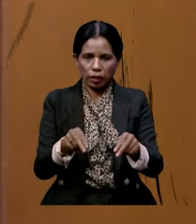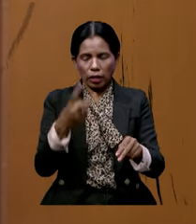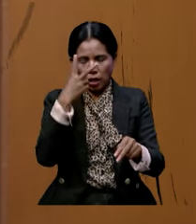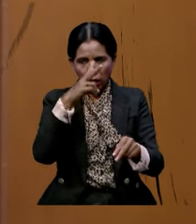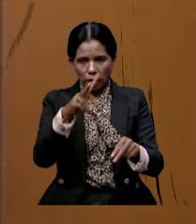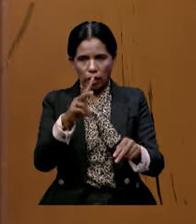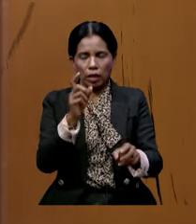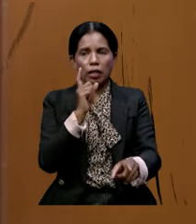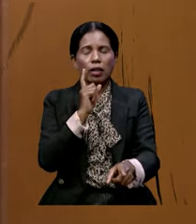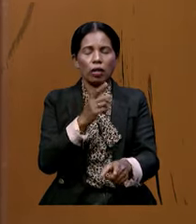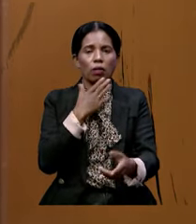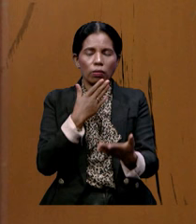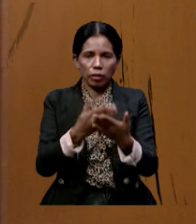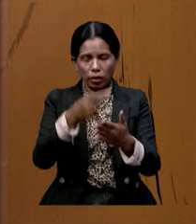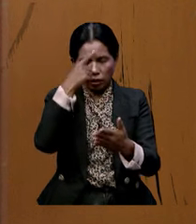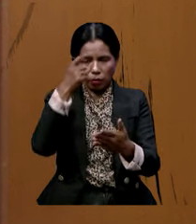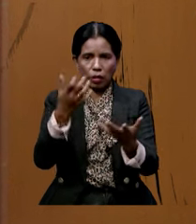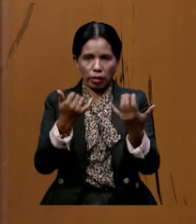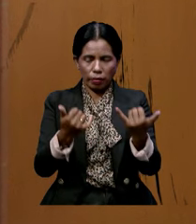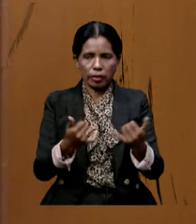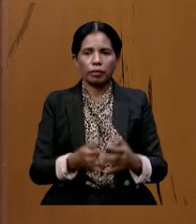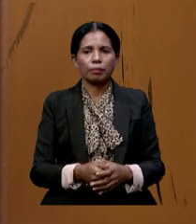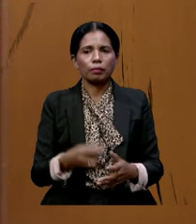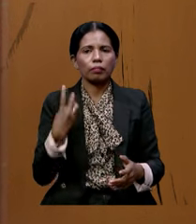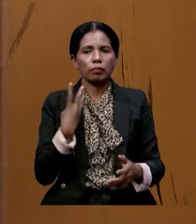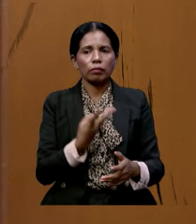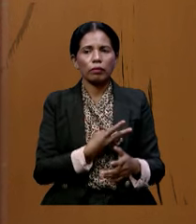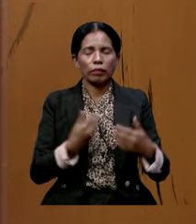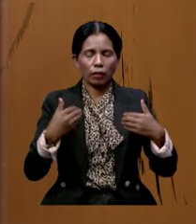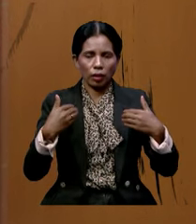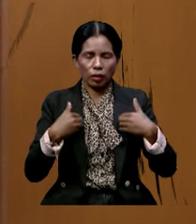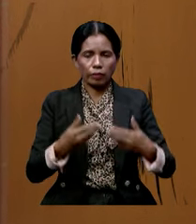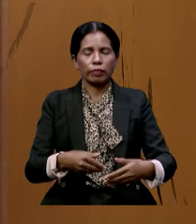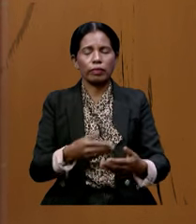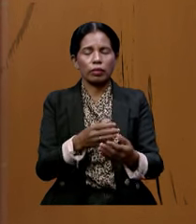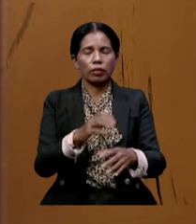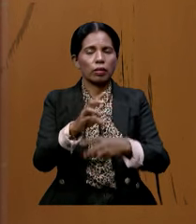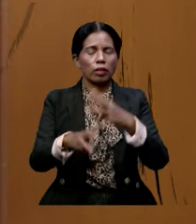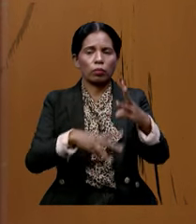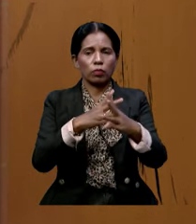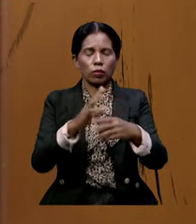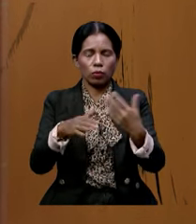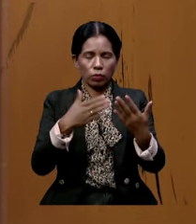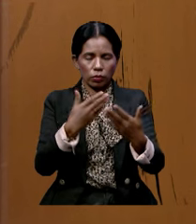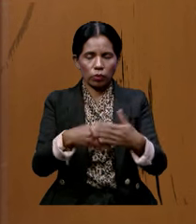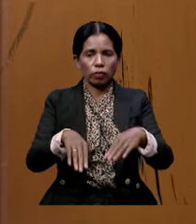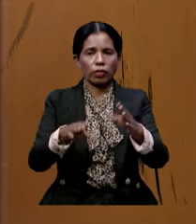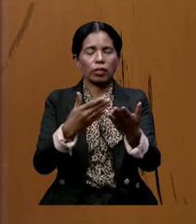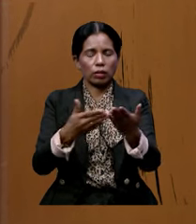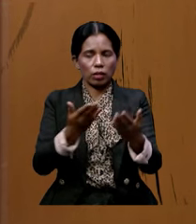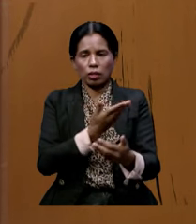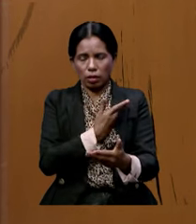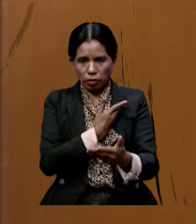assunto ne dia tamba agora darau que a inflação e o mundo todo também nem aí tenho conselho